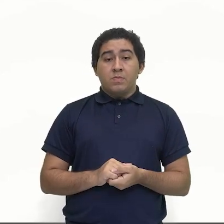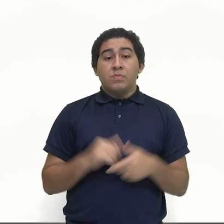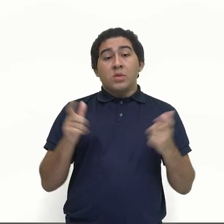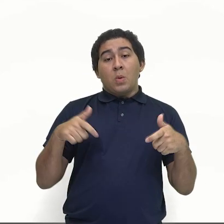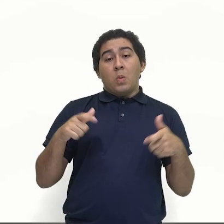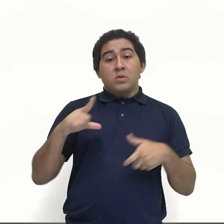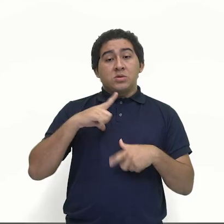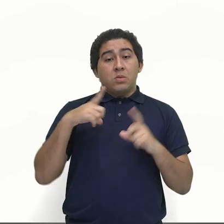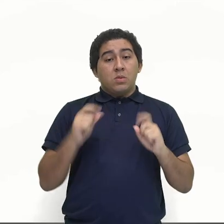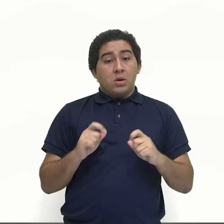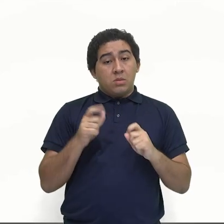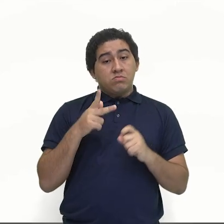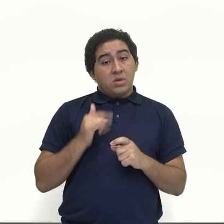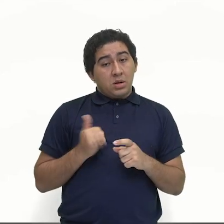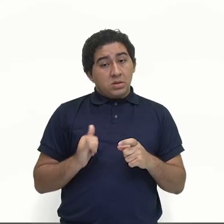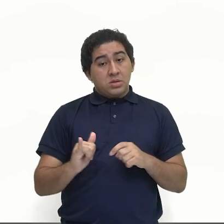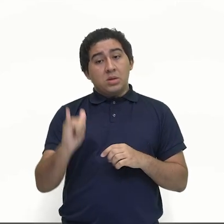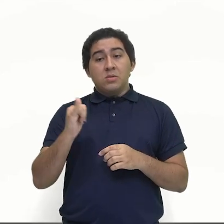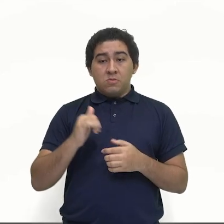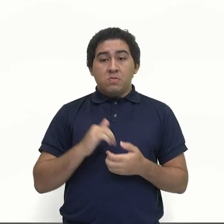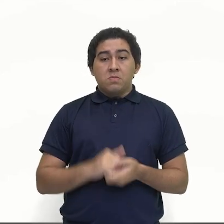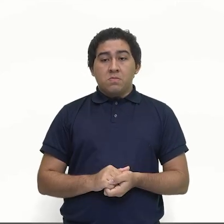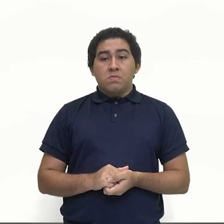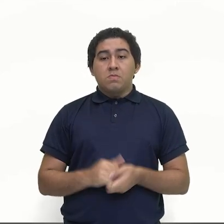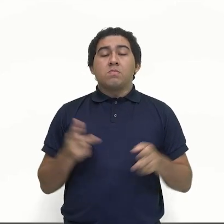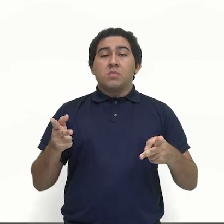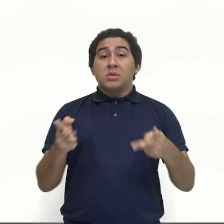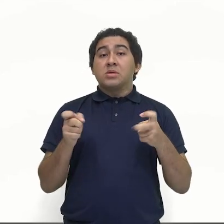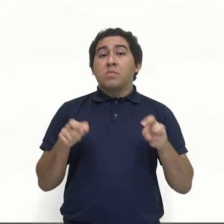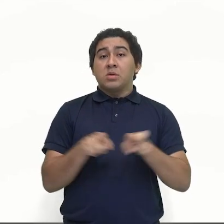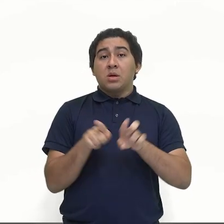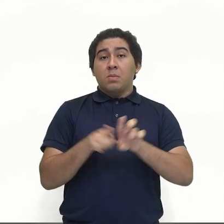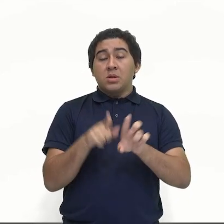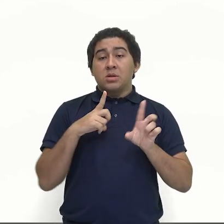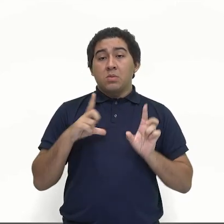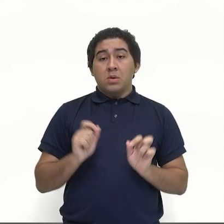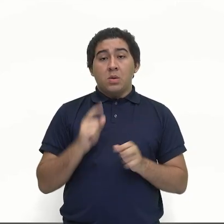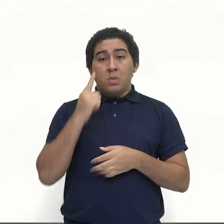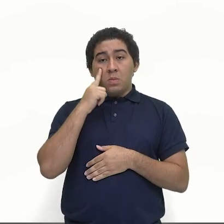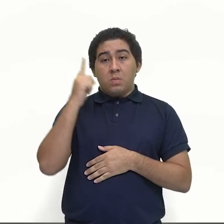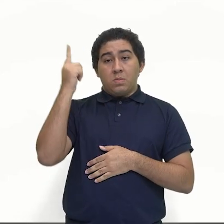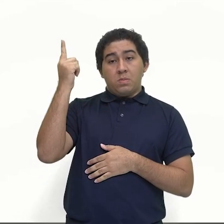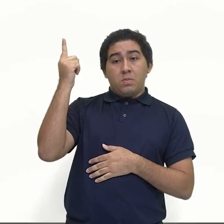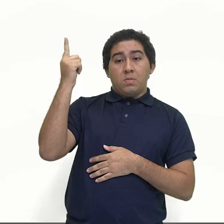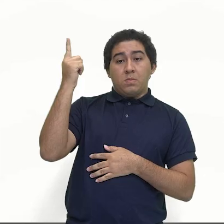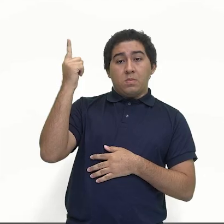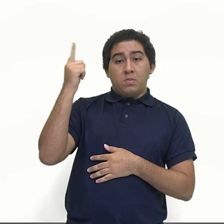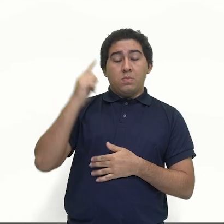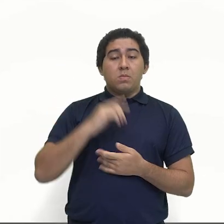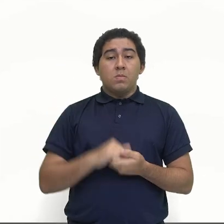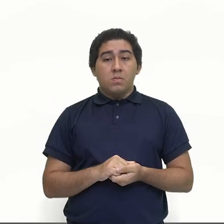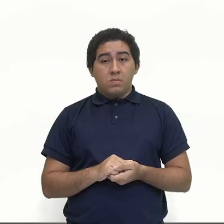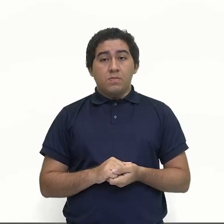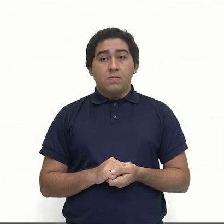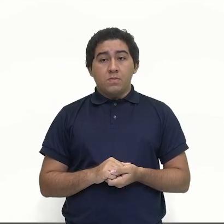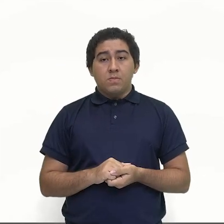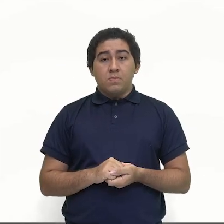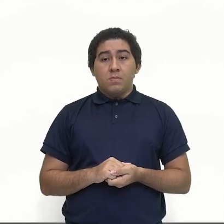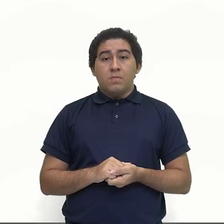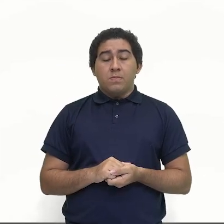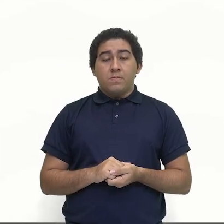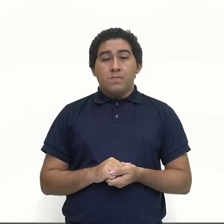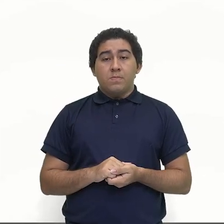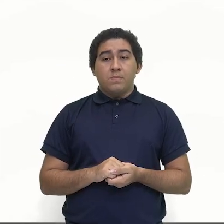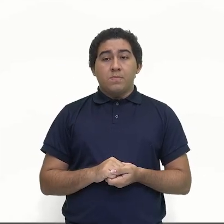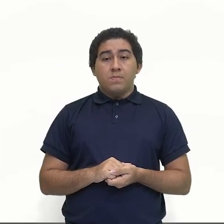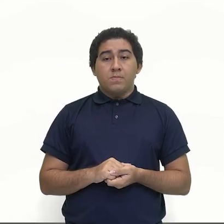a corrente elétrica. Então, perceba que eu tenho aqui uma chave, ó. E, neste caso, a lâmpada